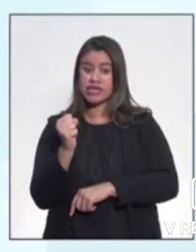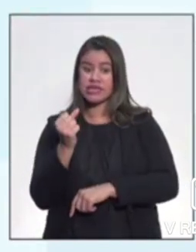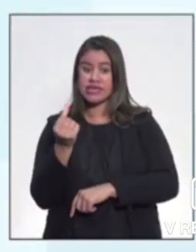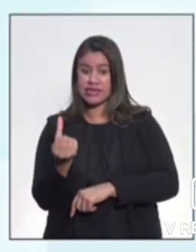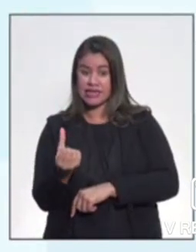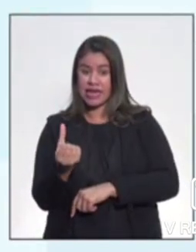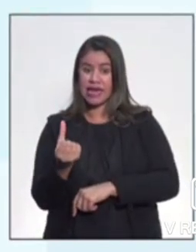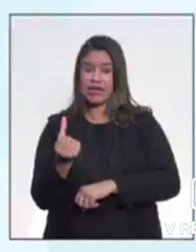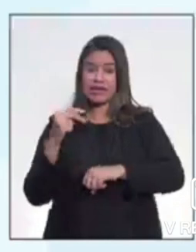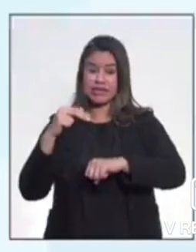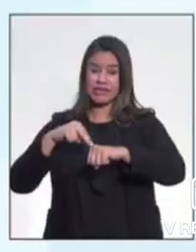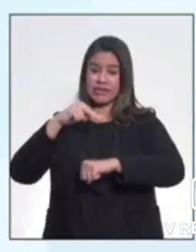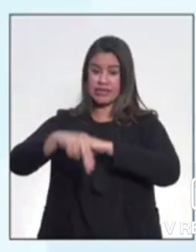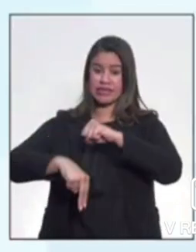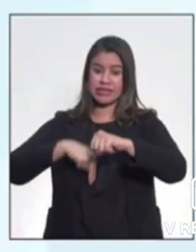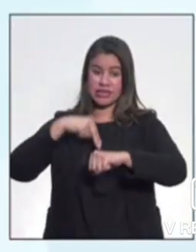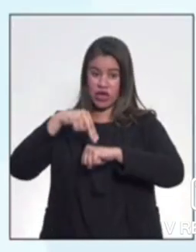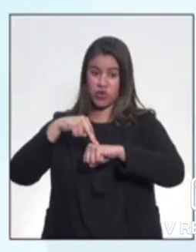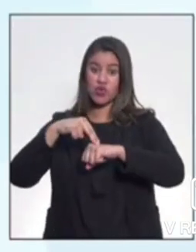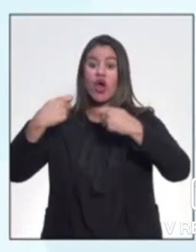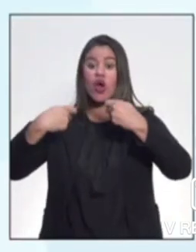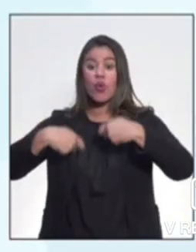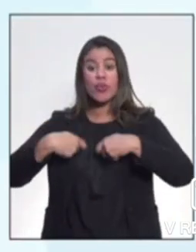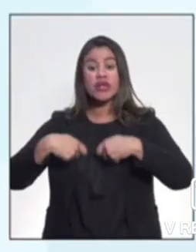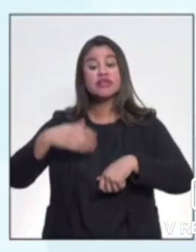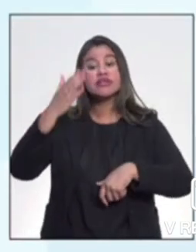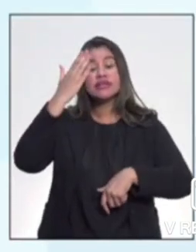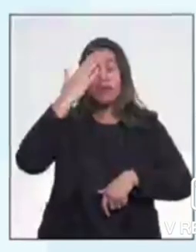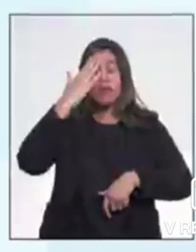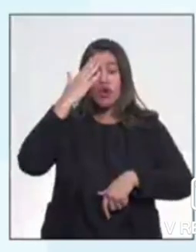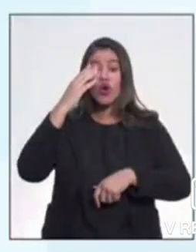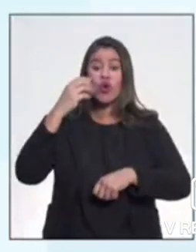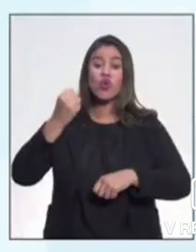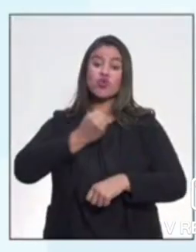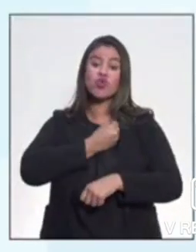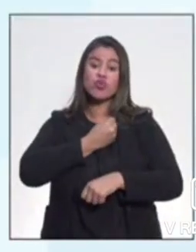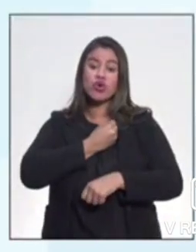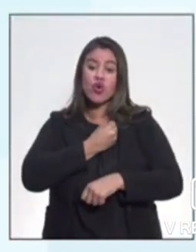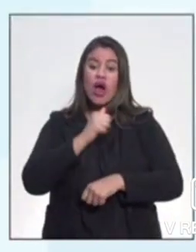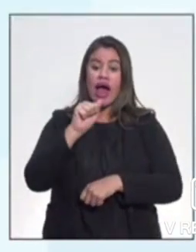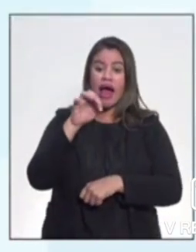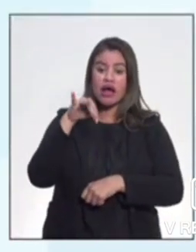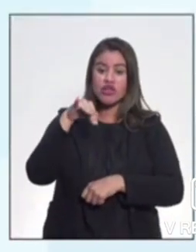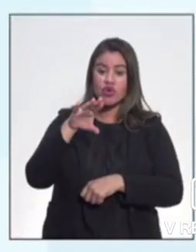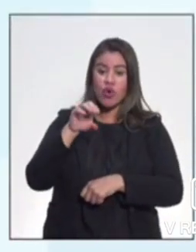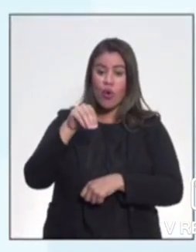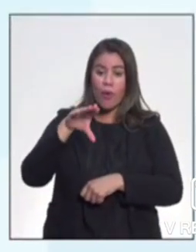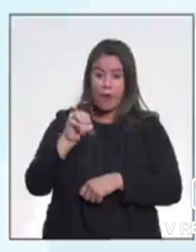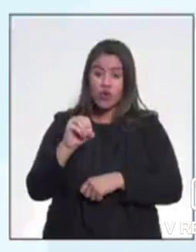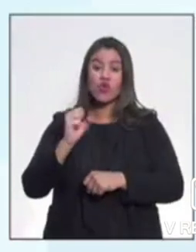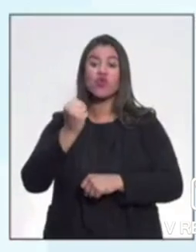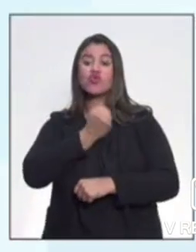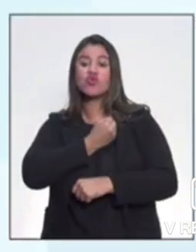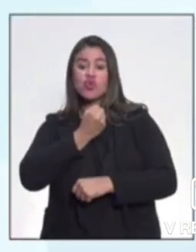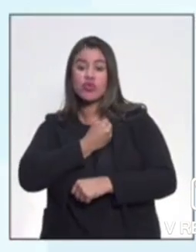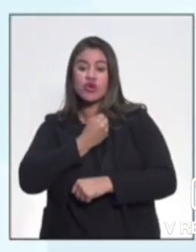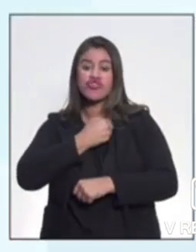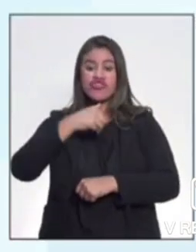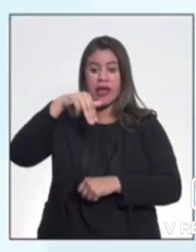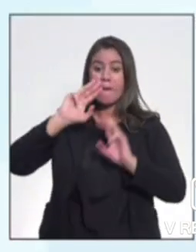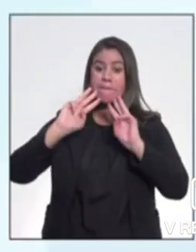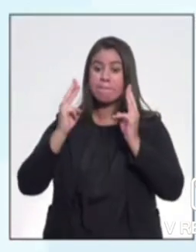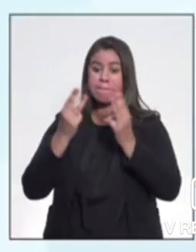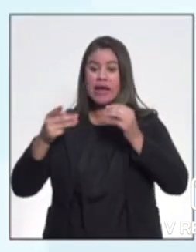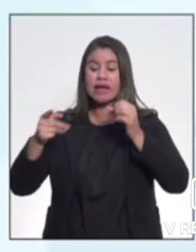atômico e o número de o número de massa deste átomo. Eu vou dar para vocês 1 minutinho para responder